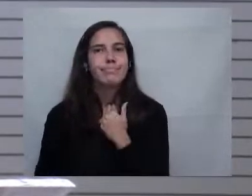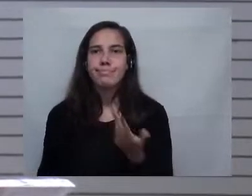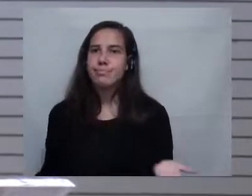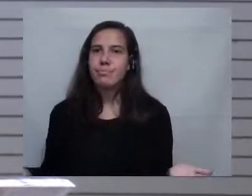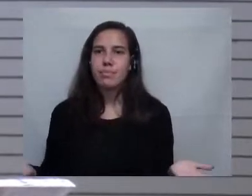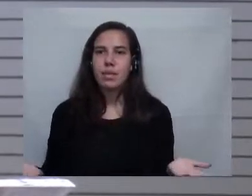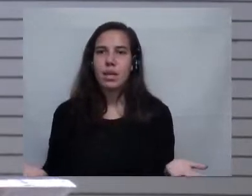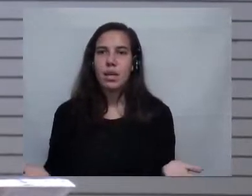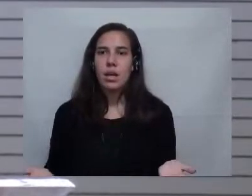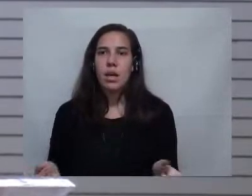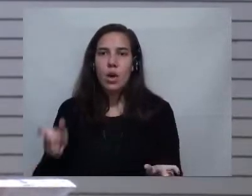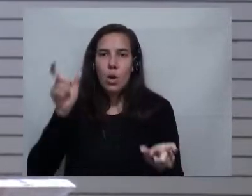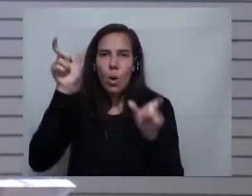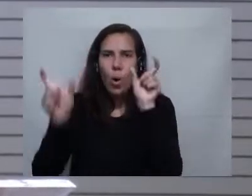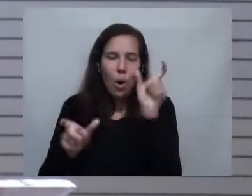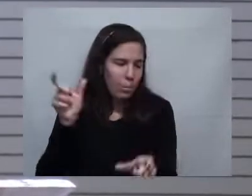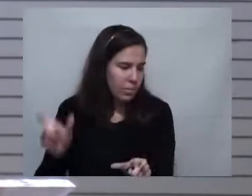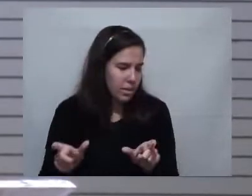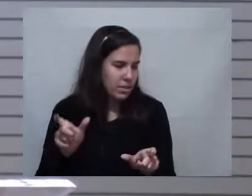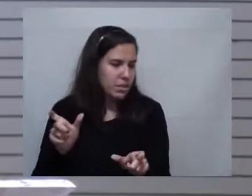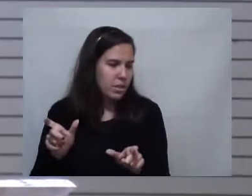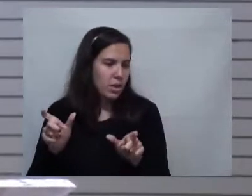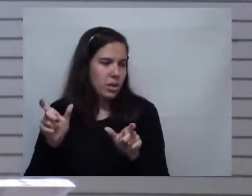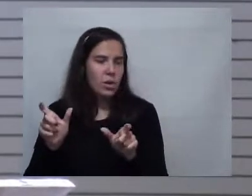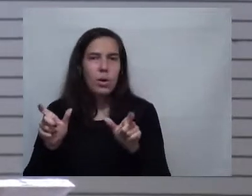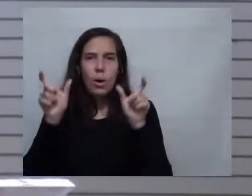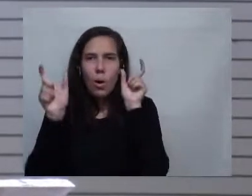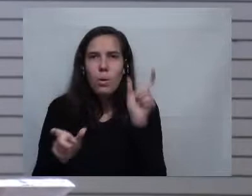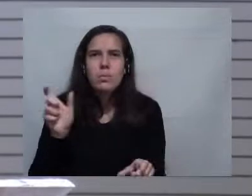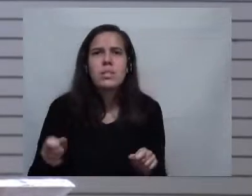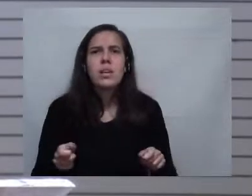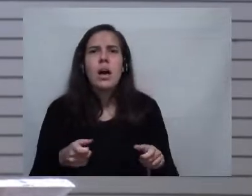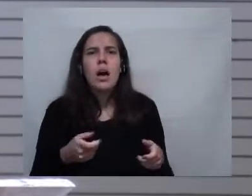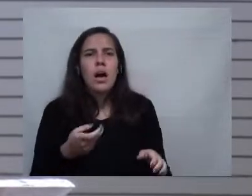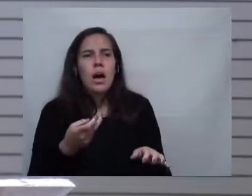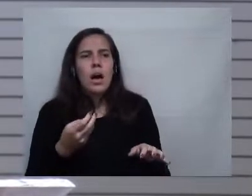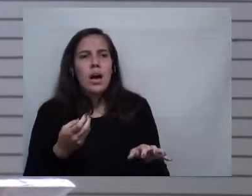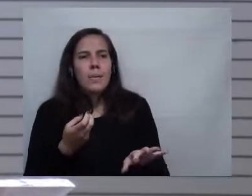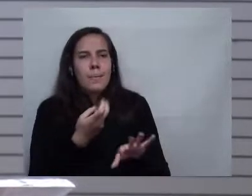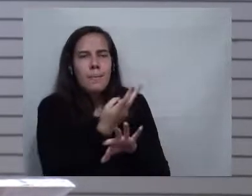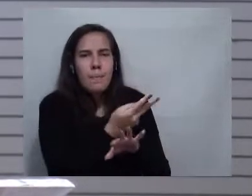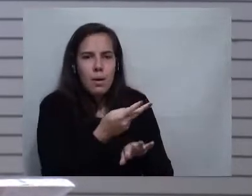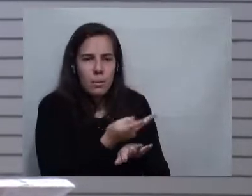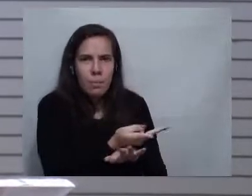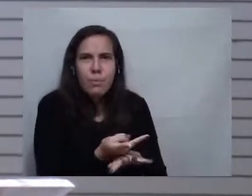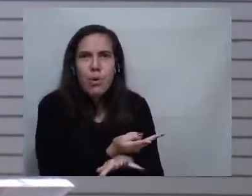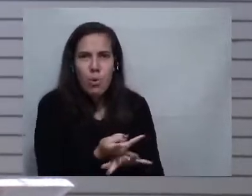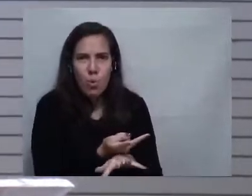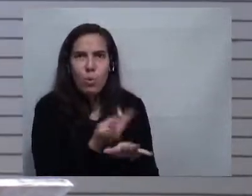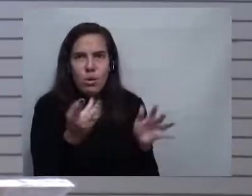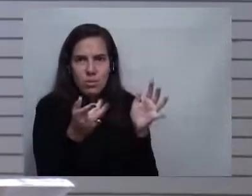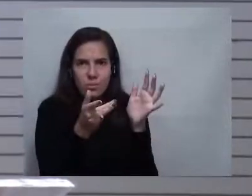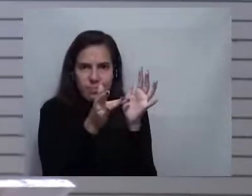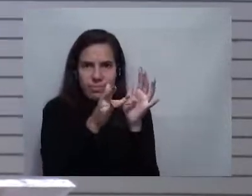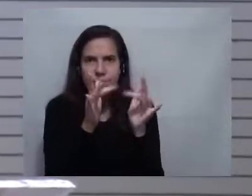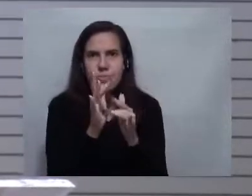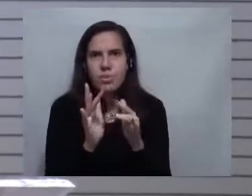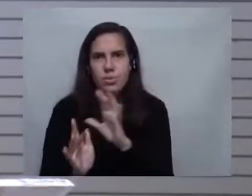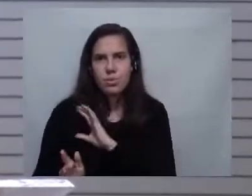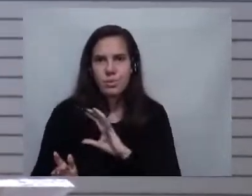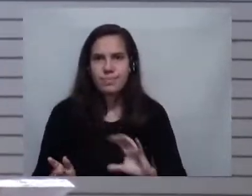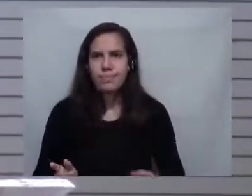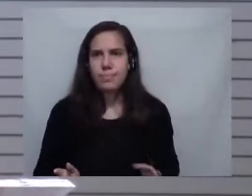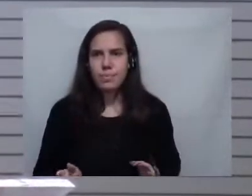Oi e a humanidade que busca Cristo tinham vários na época eu não tinha condição